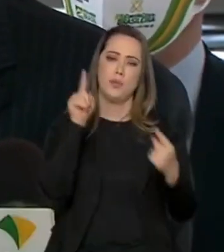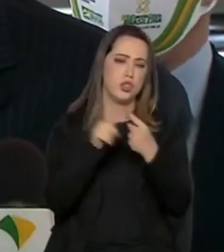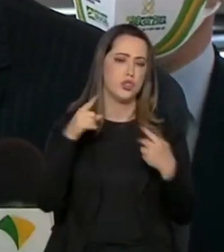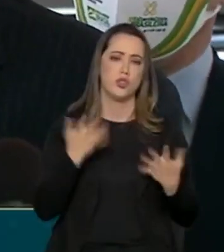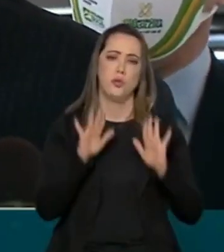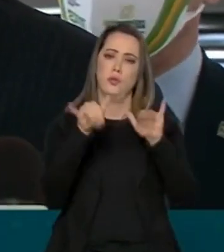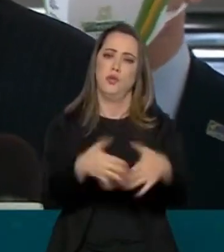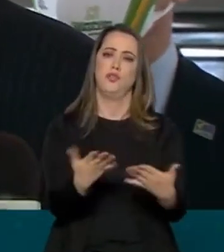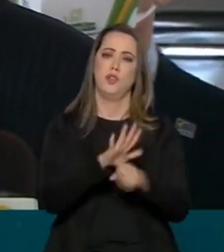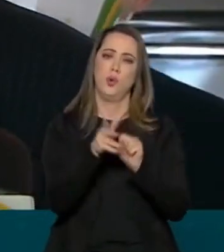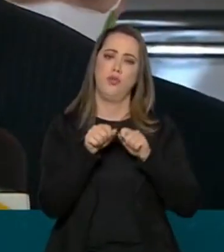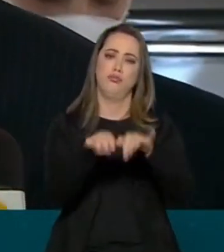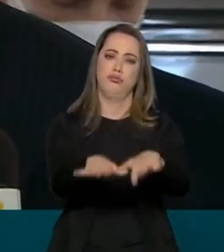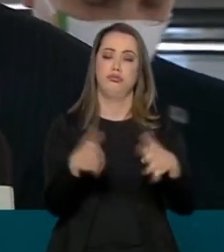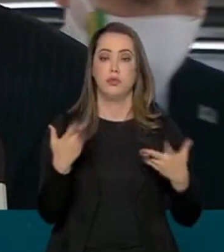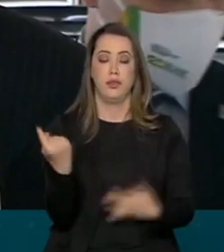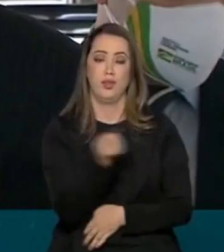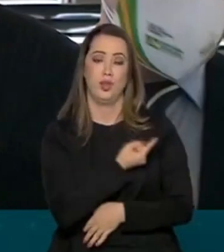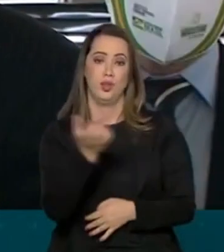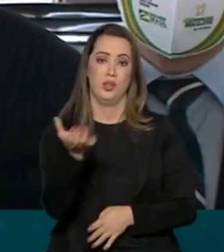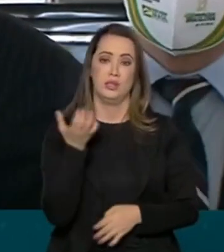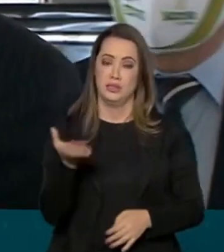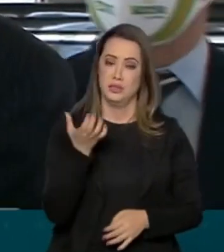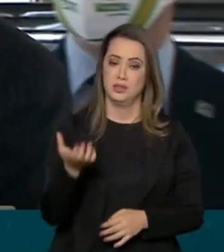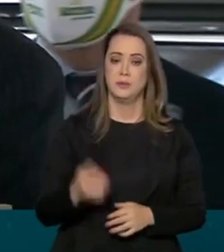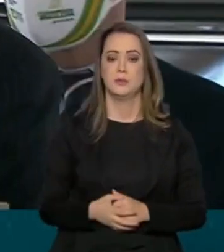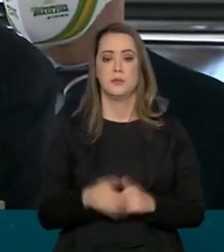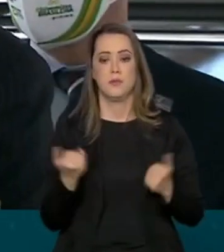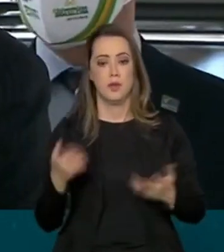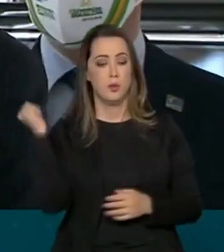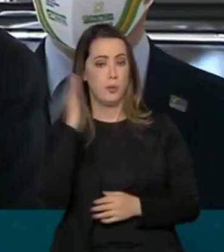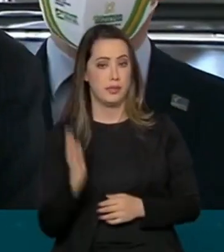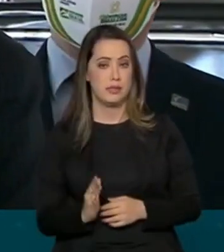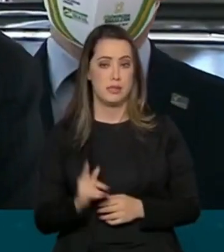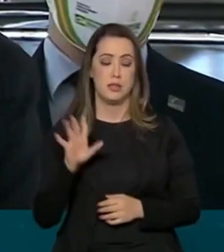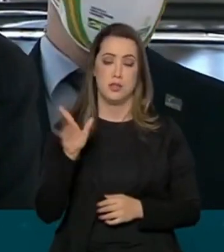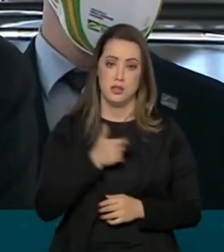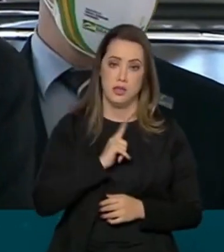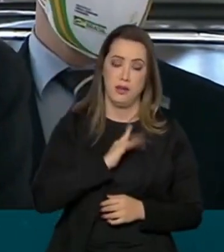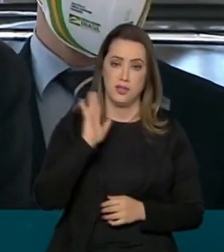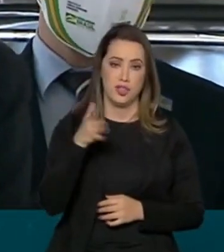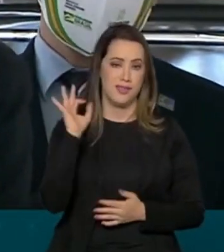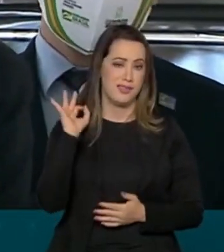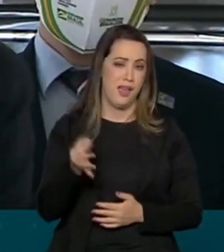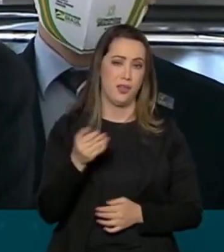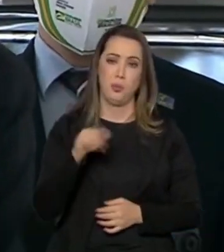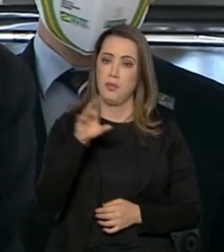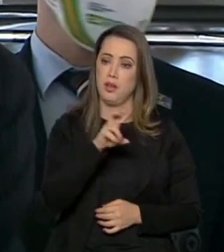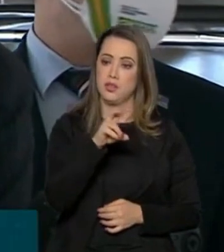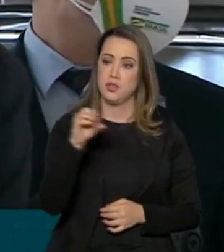para pôr fim à pandemia, que é o que todos nós queremos. O Brasil já tem acertado mais de 500